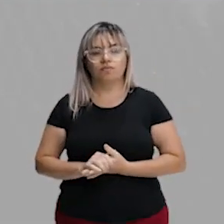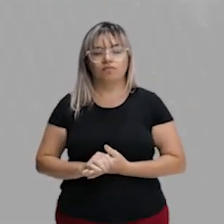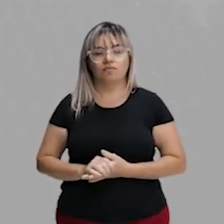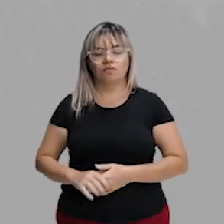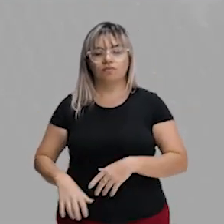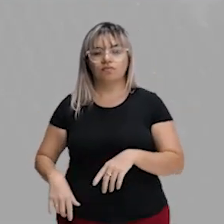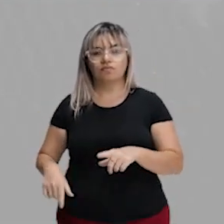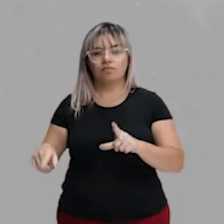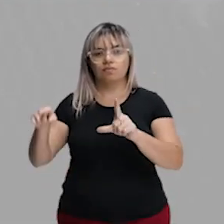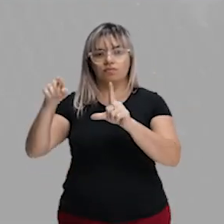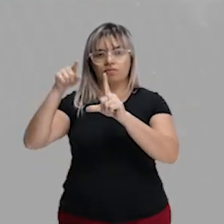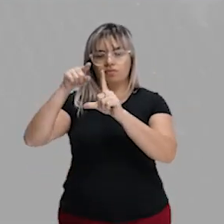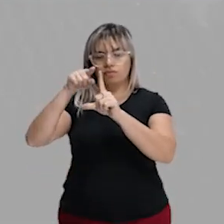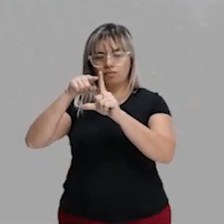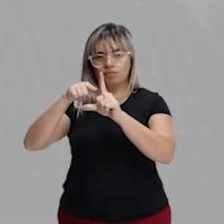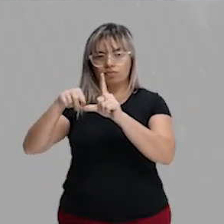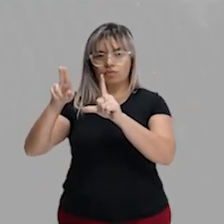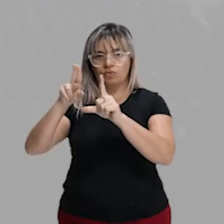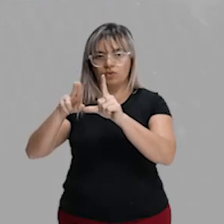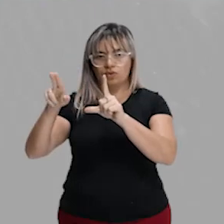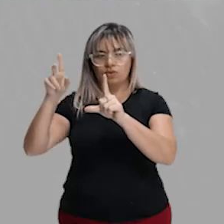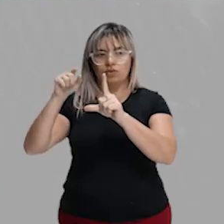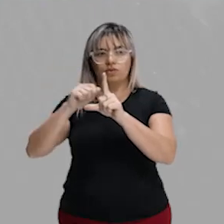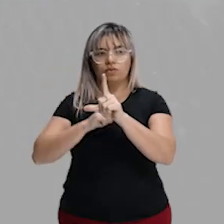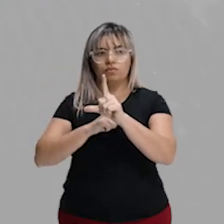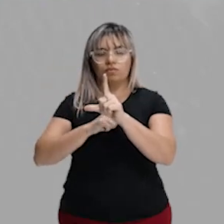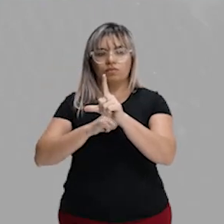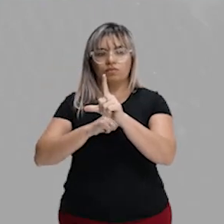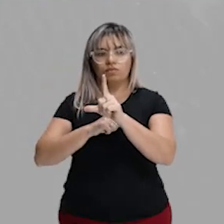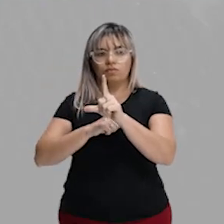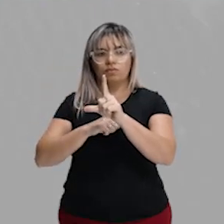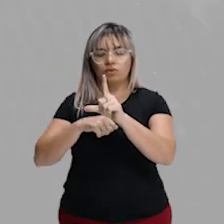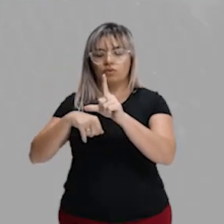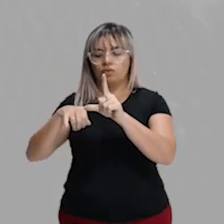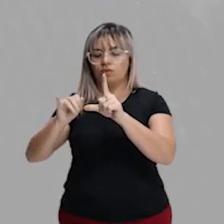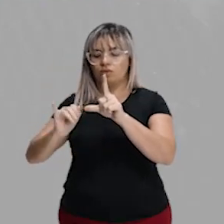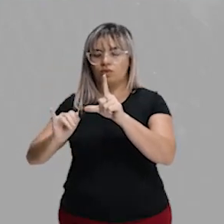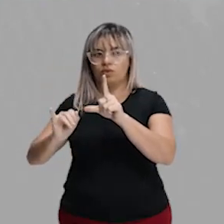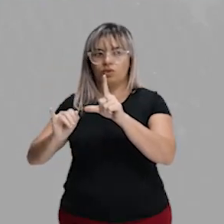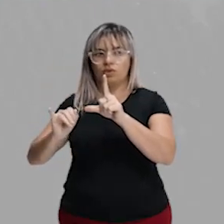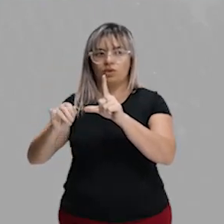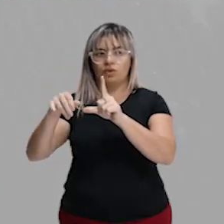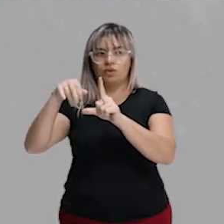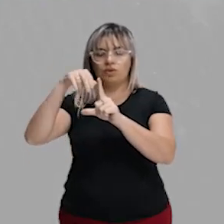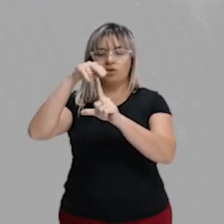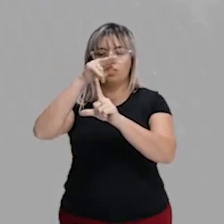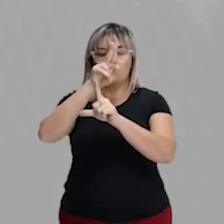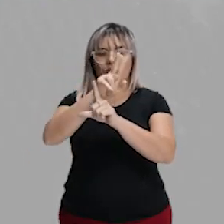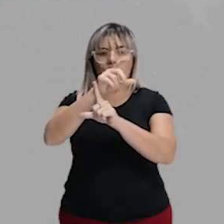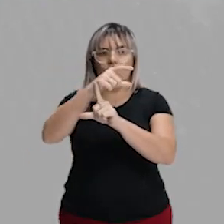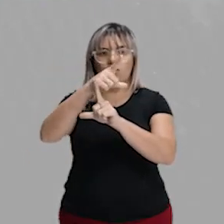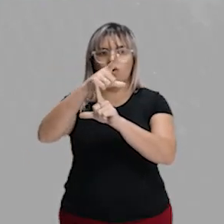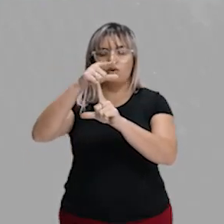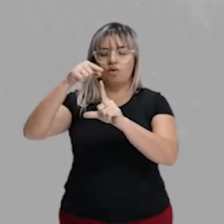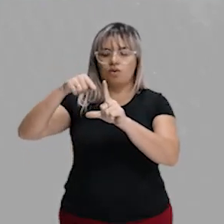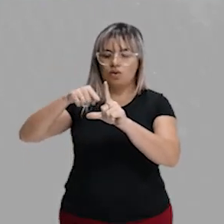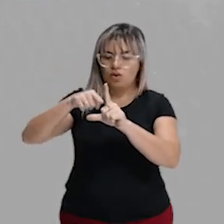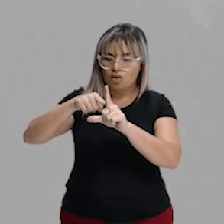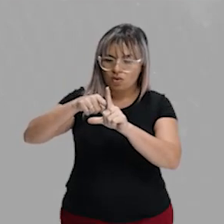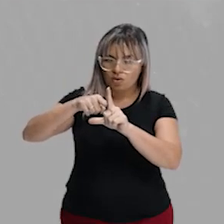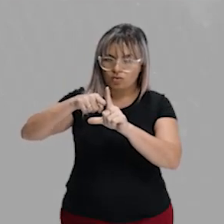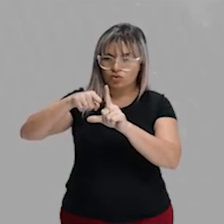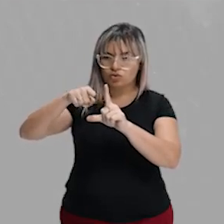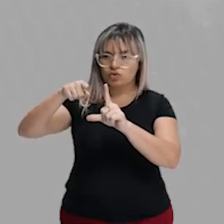DDP. Então nós temos aqui uma crescente, né? Pronto. Então aqui nós teríamos